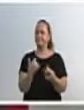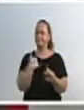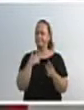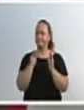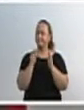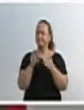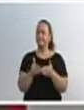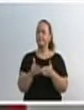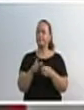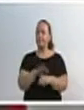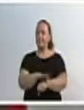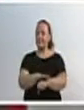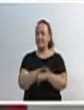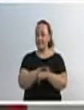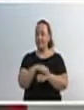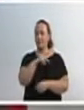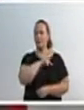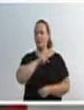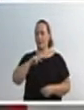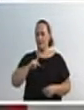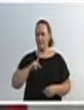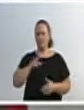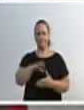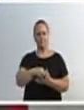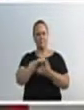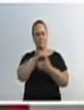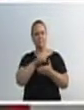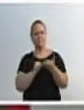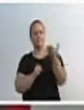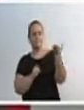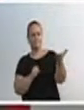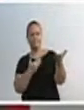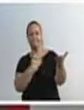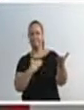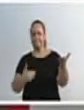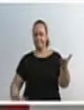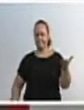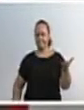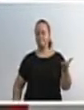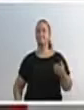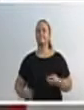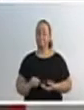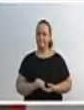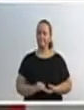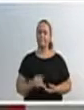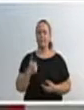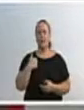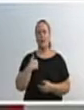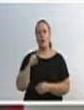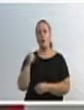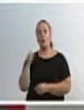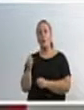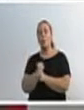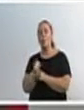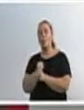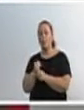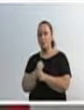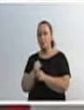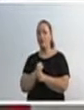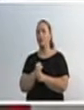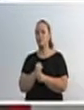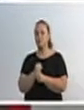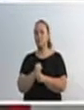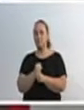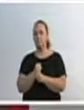da segurança pública. Líder do governo, eu estive aqui por oito anos, fiquei